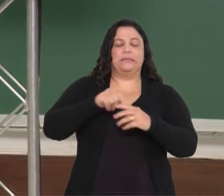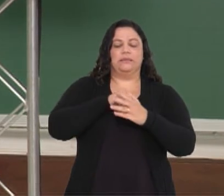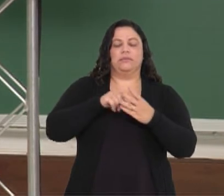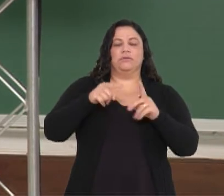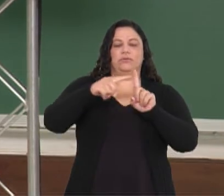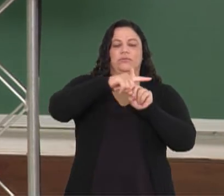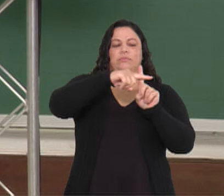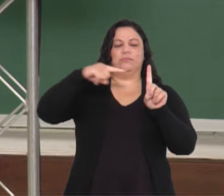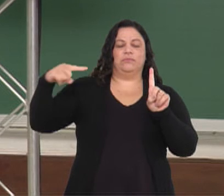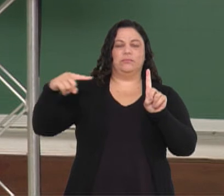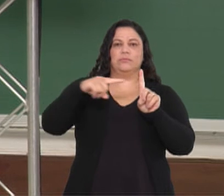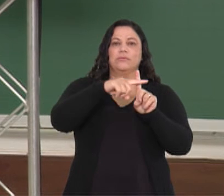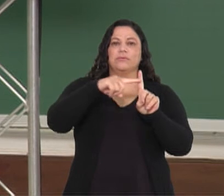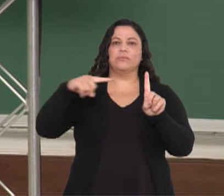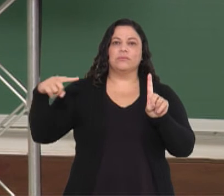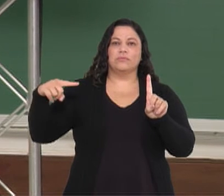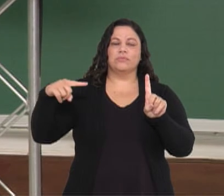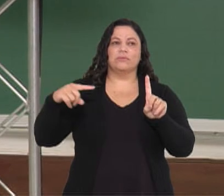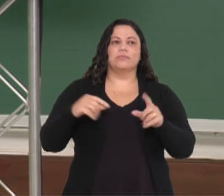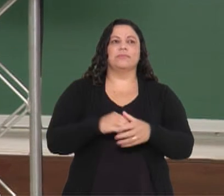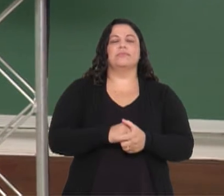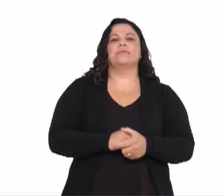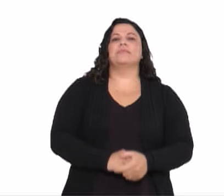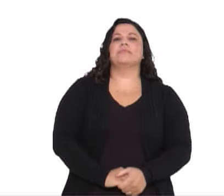plano cartesiano, você repete.